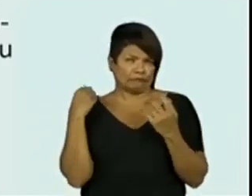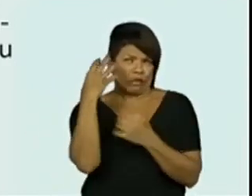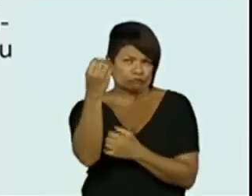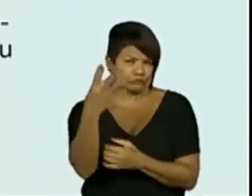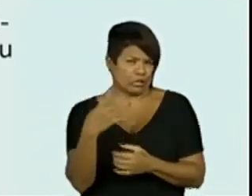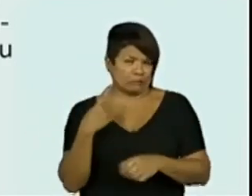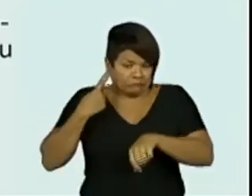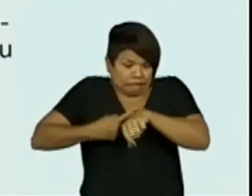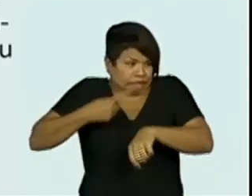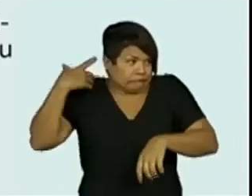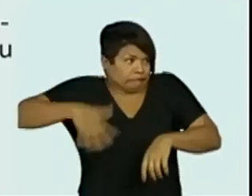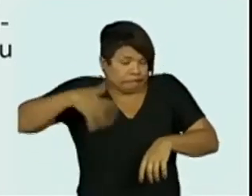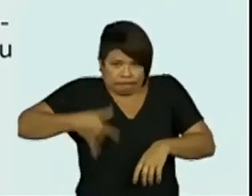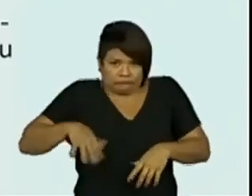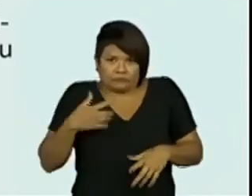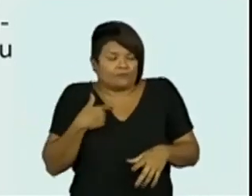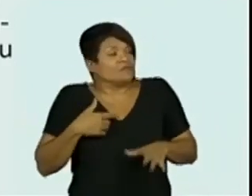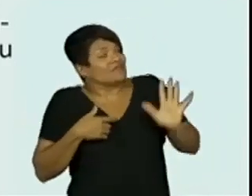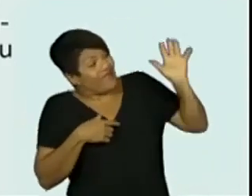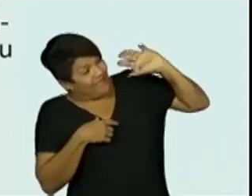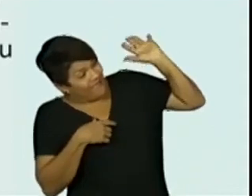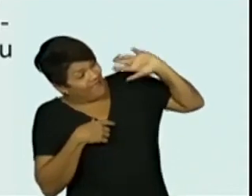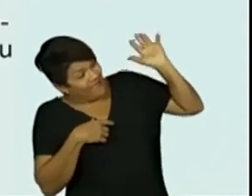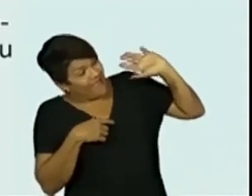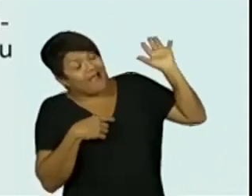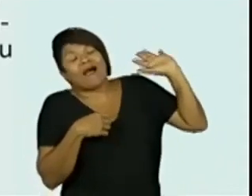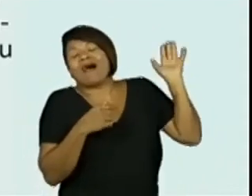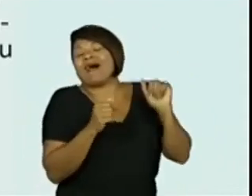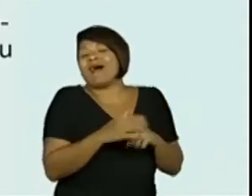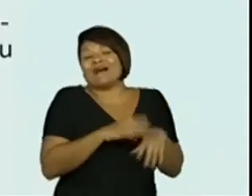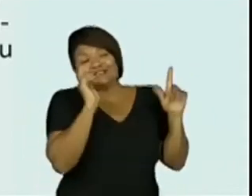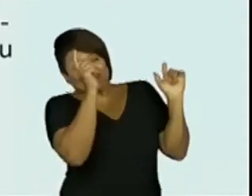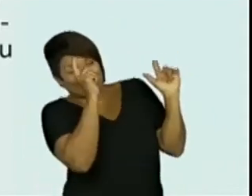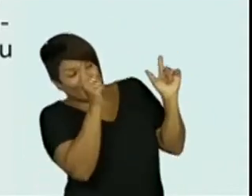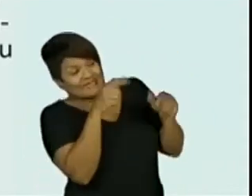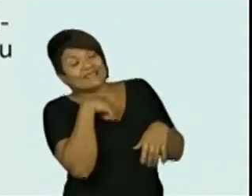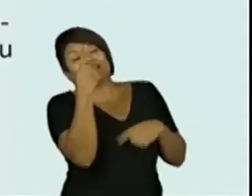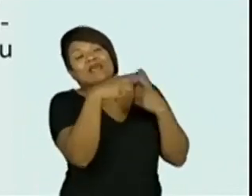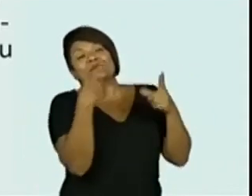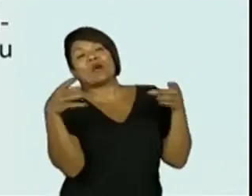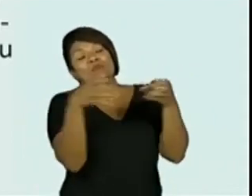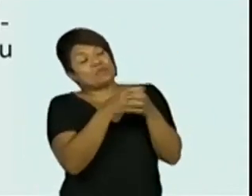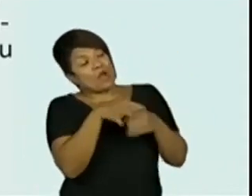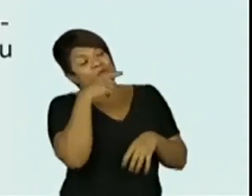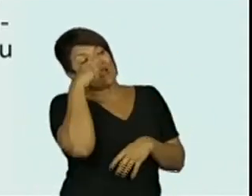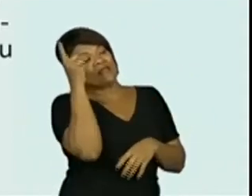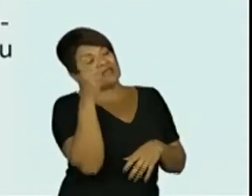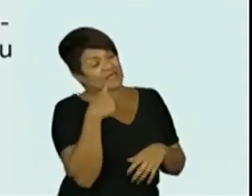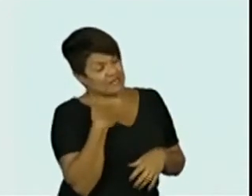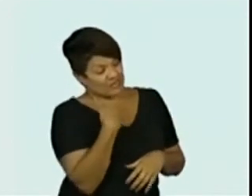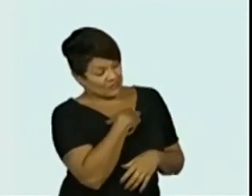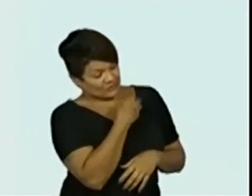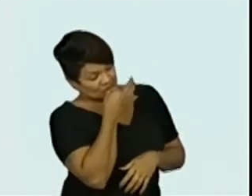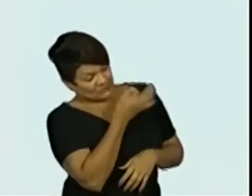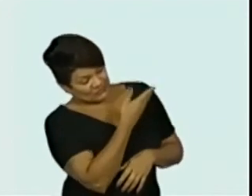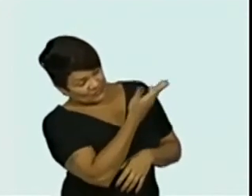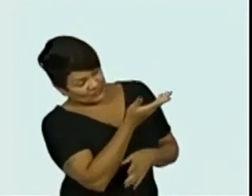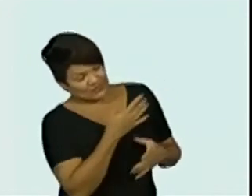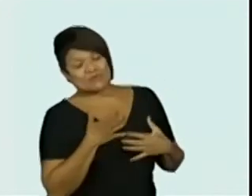da hora. Divirta-se, Doralice, depois me conta o que esse povo metido achou do seu vestido.